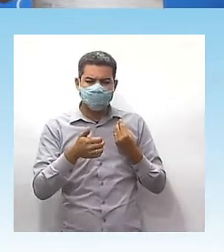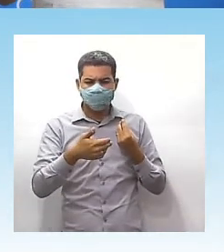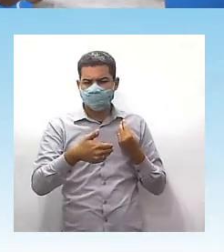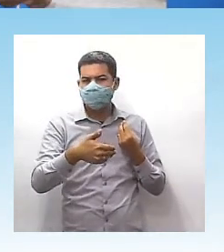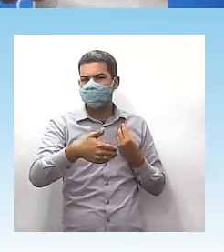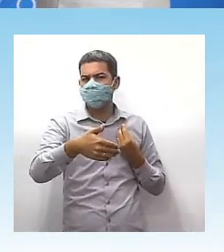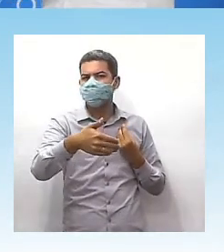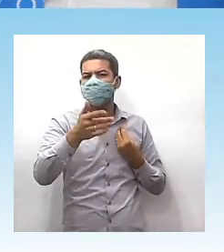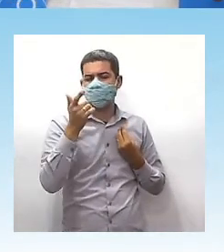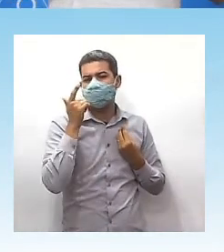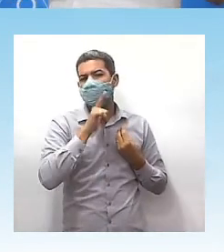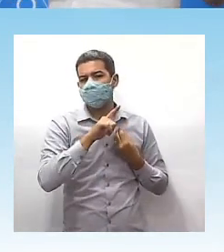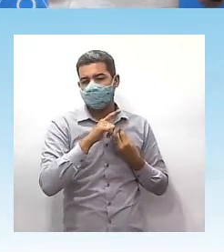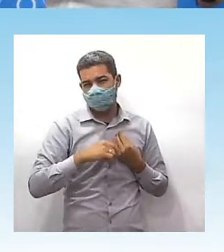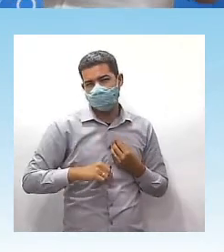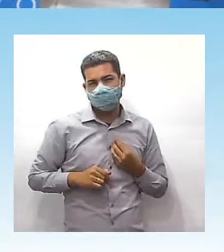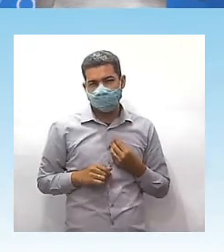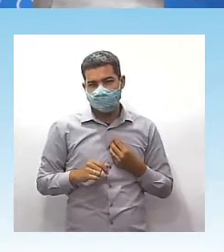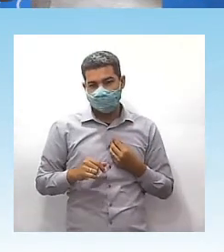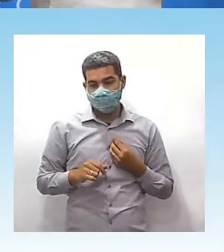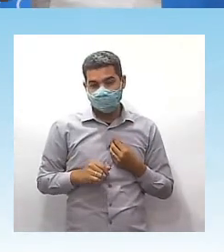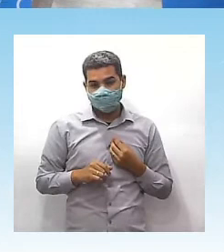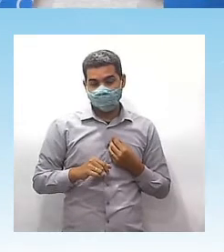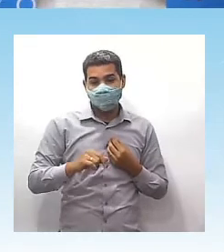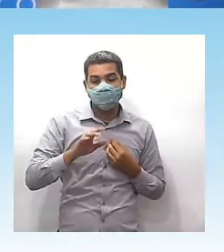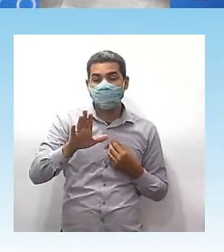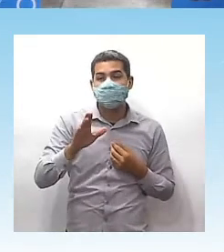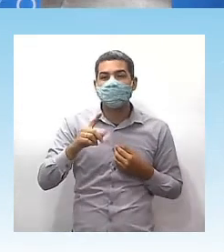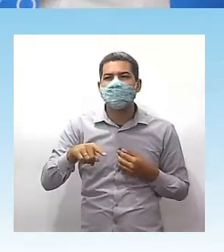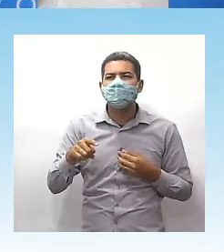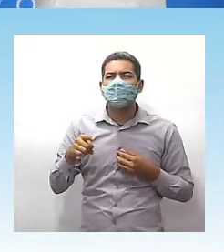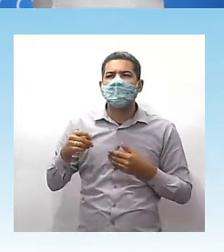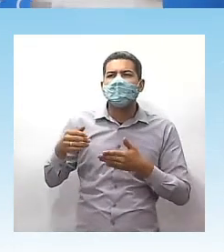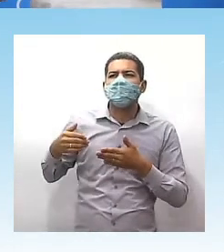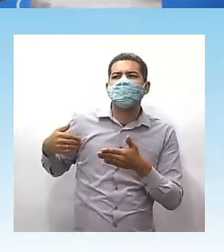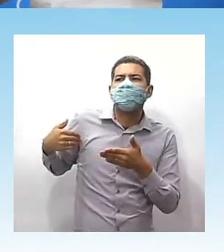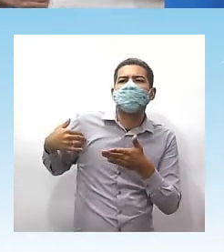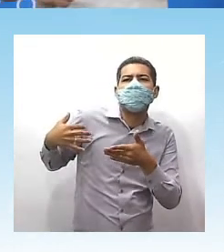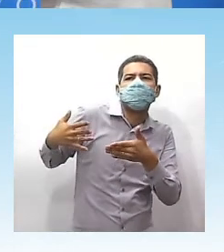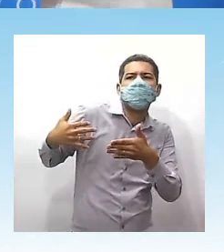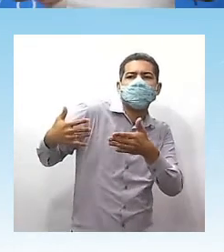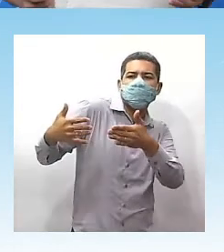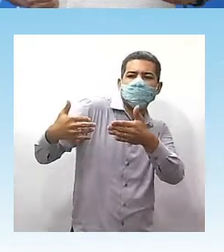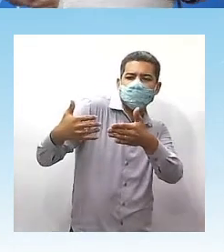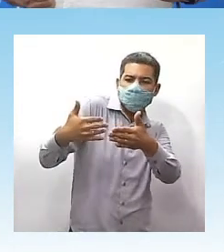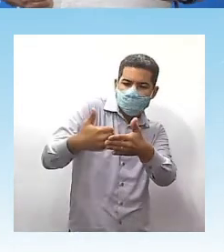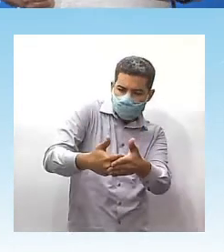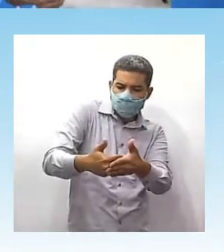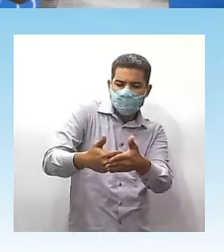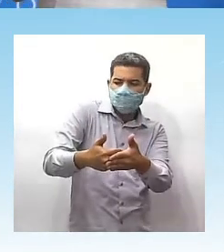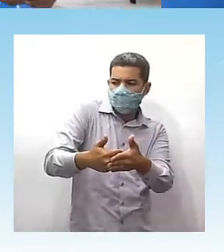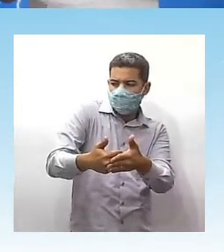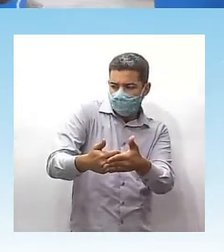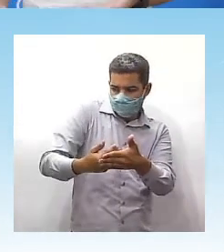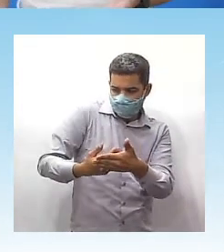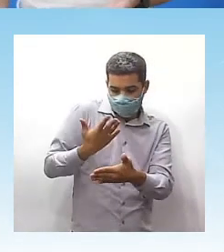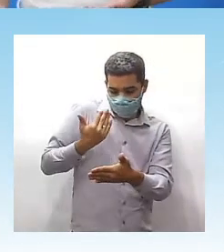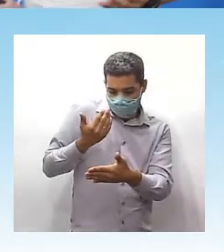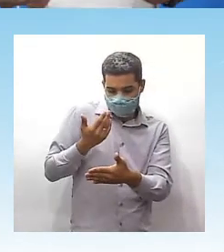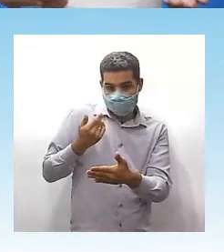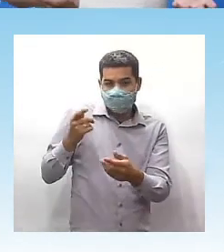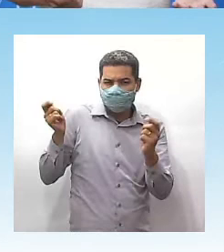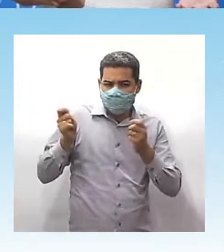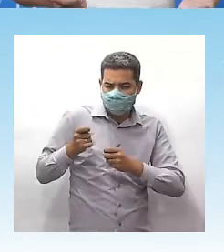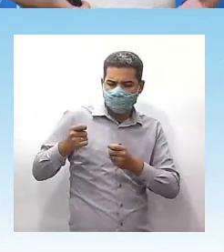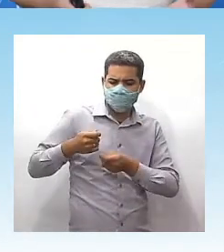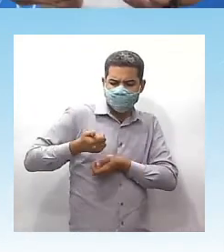acontece? Nós não temos ainda essa capacidade de alimentar para toda a população. Infelizmente, essa é